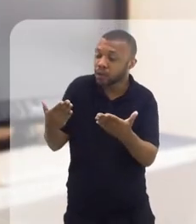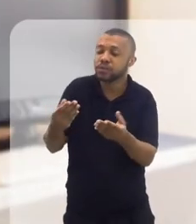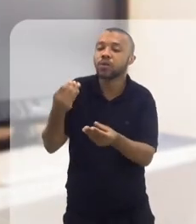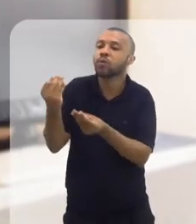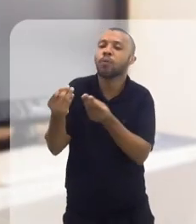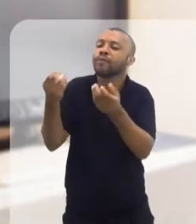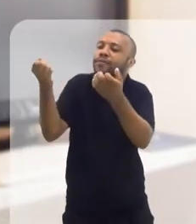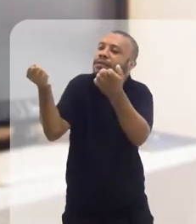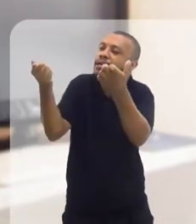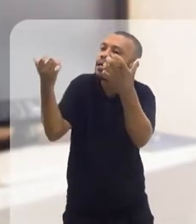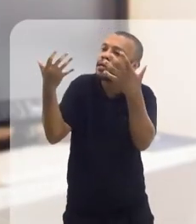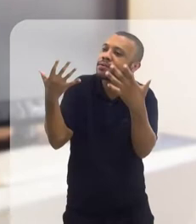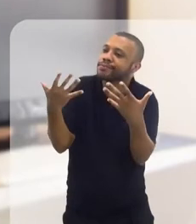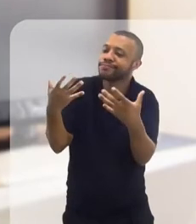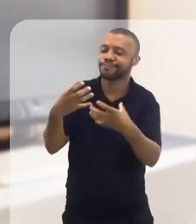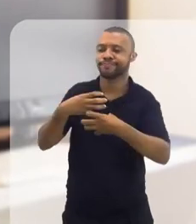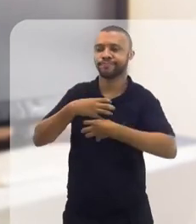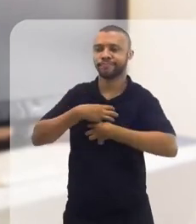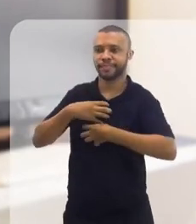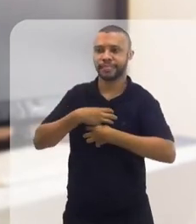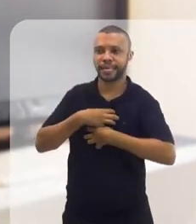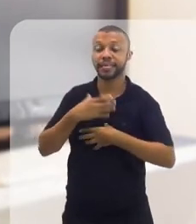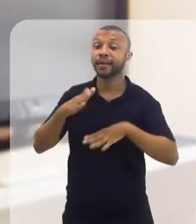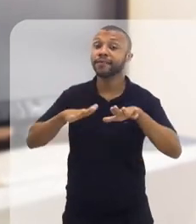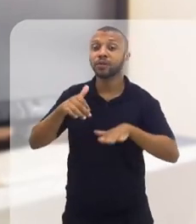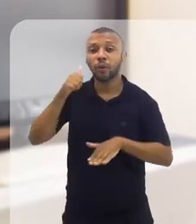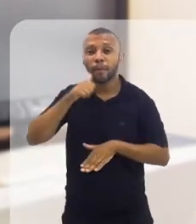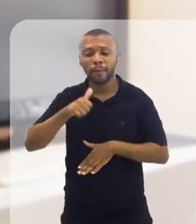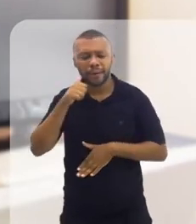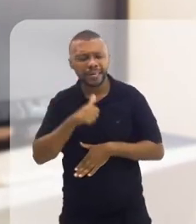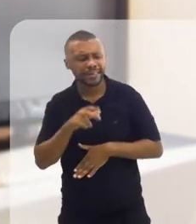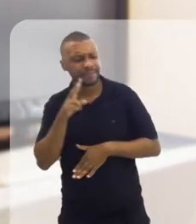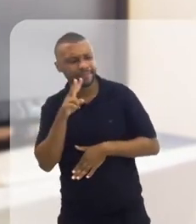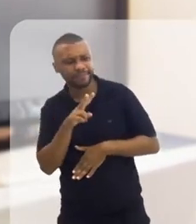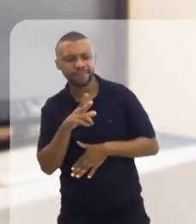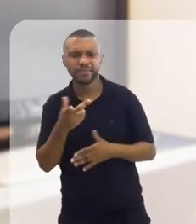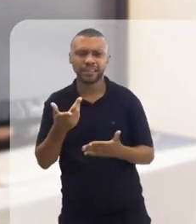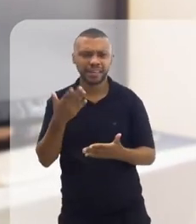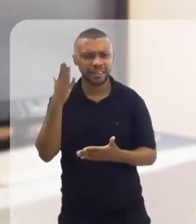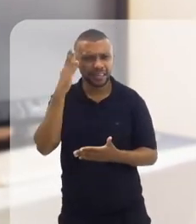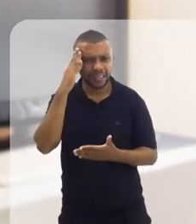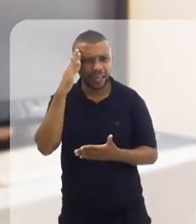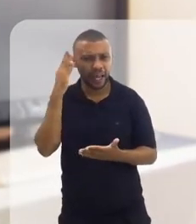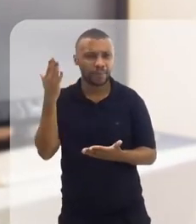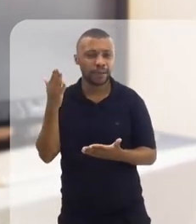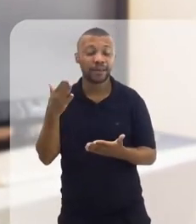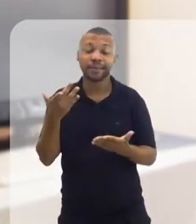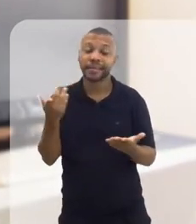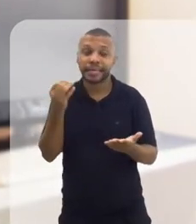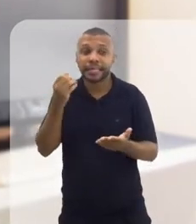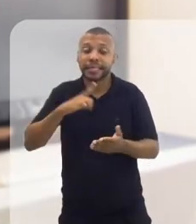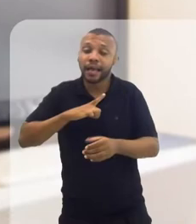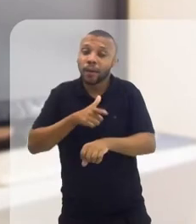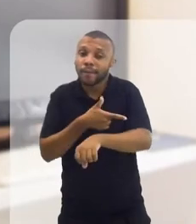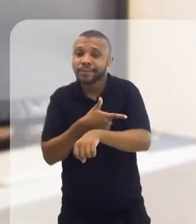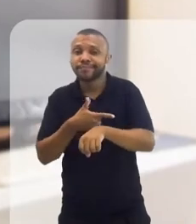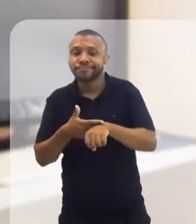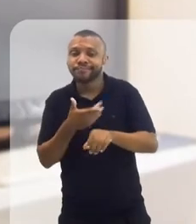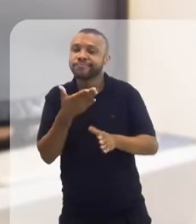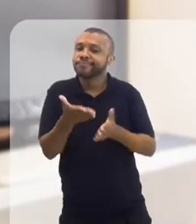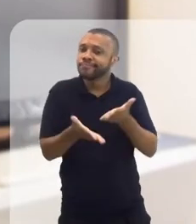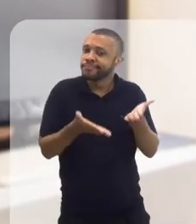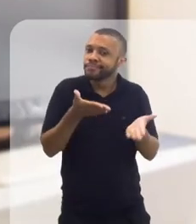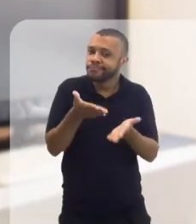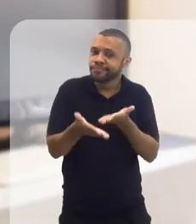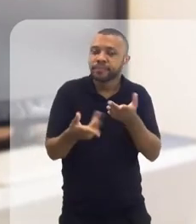é ainda para você ouvir isso? E tudo bem, Olha. eu vi de uma mulher, a gente até vê, sabe, a gente é benevolente, tem uma